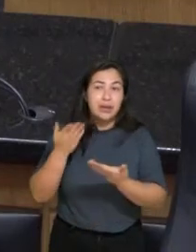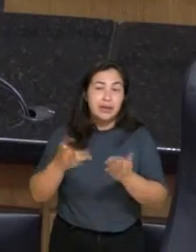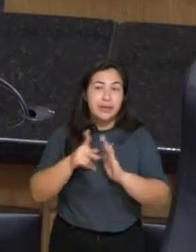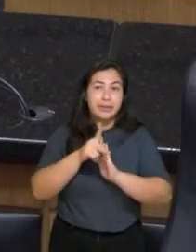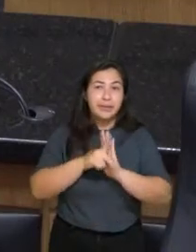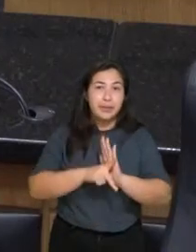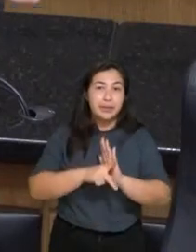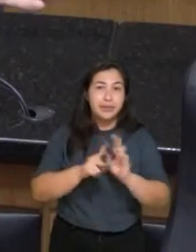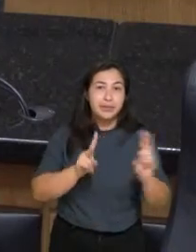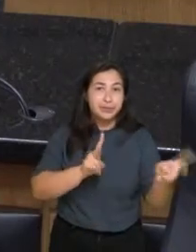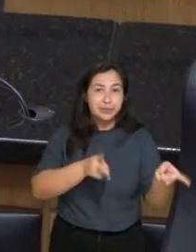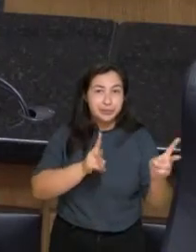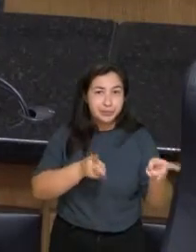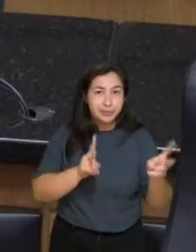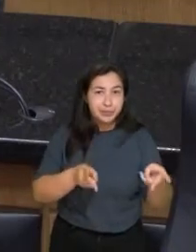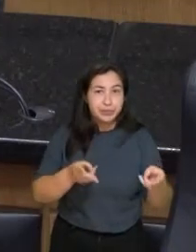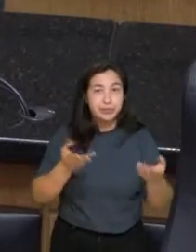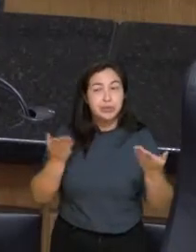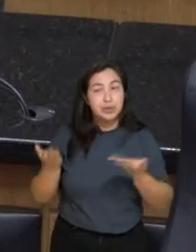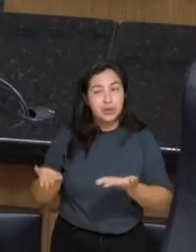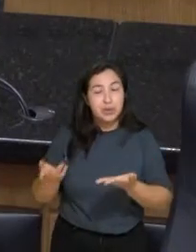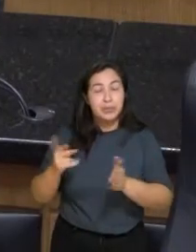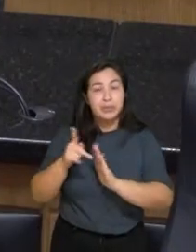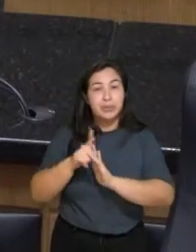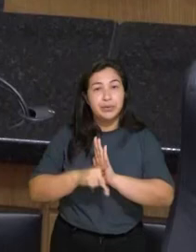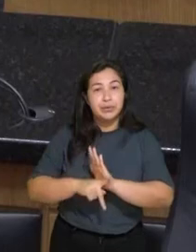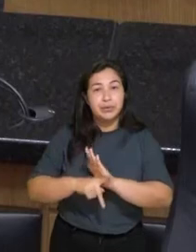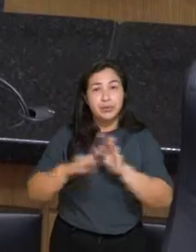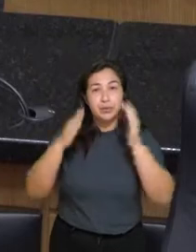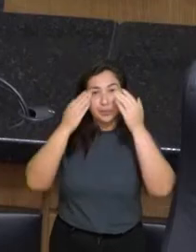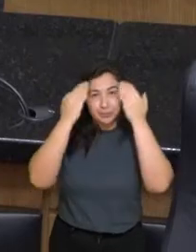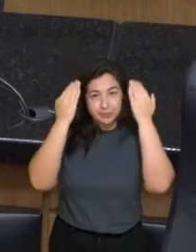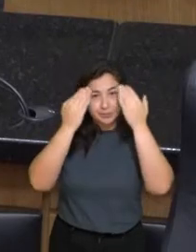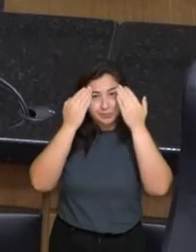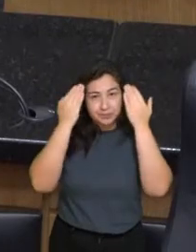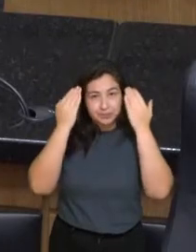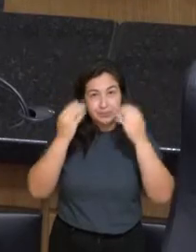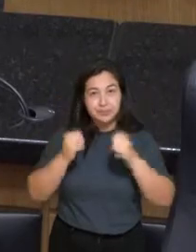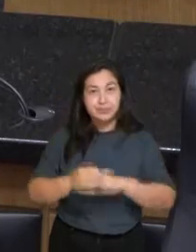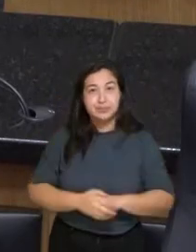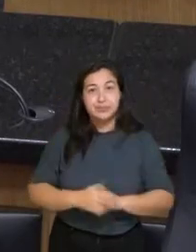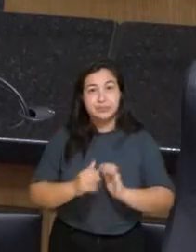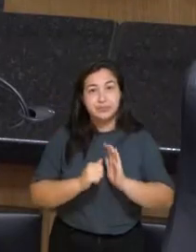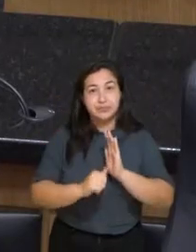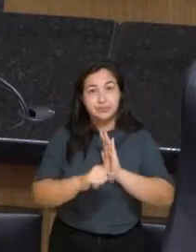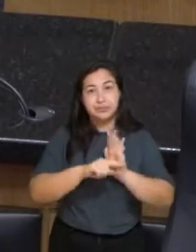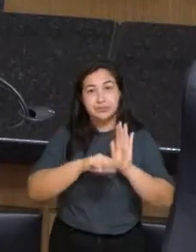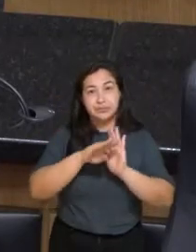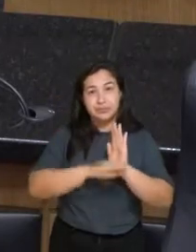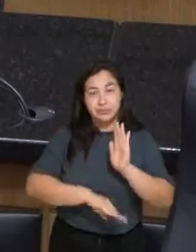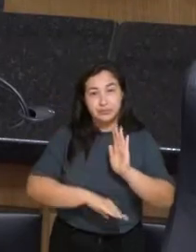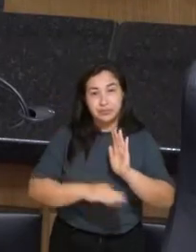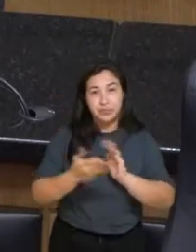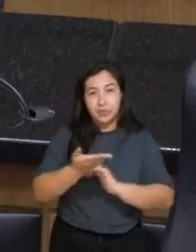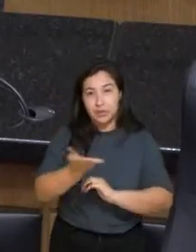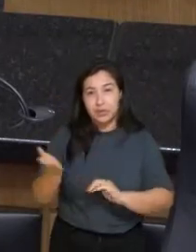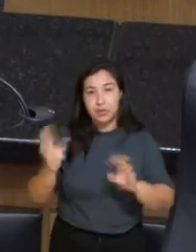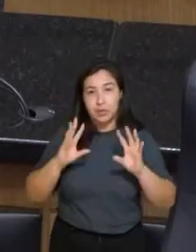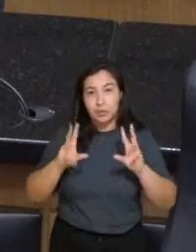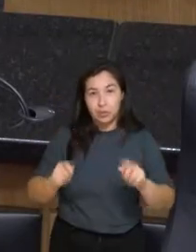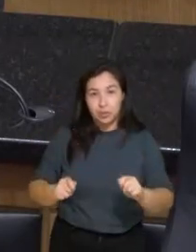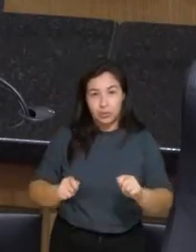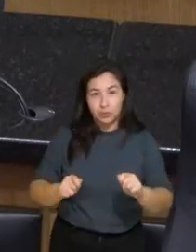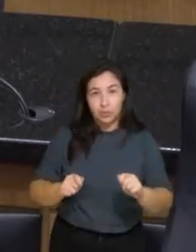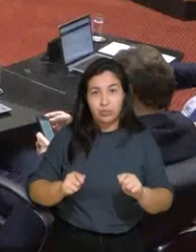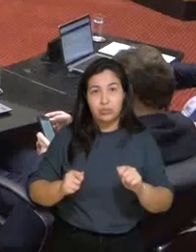siga adiante. Com o projeto do deputado Milton Schaefer derrubando, com todos os deputados podendo derrubar esse veto. Muito